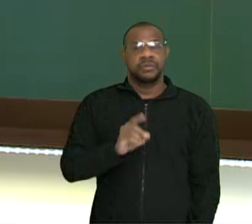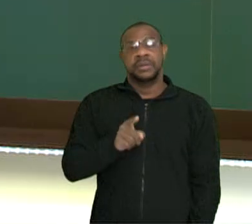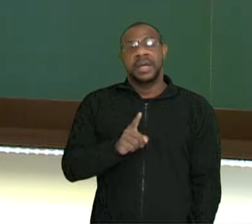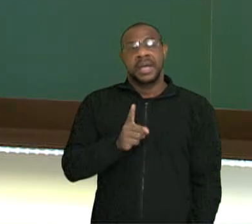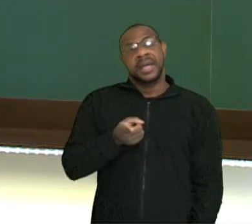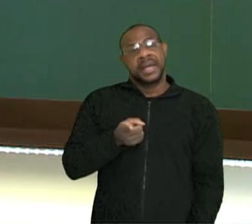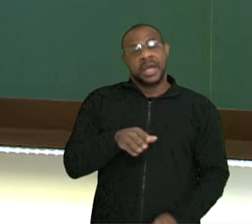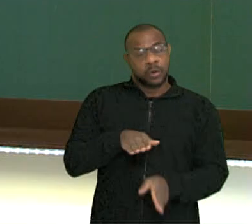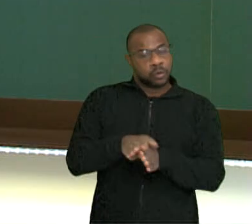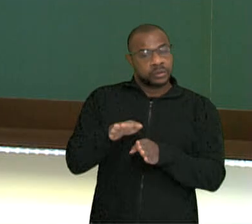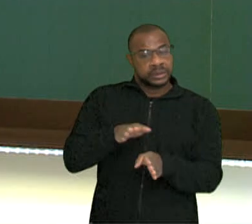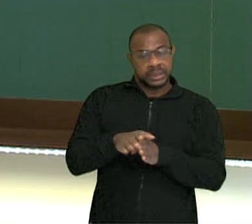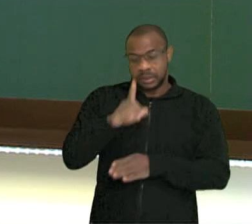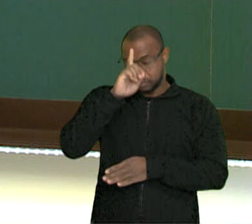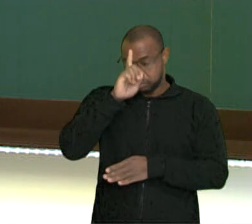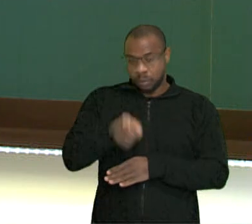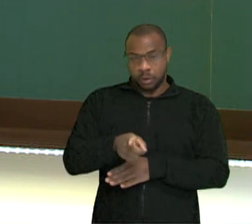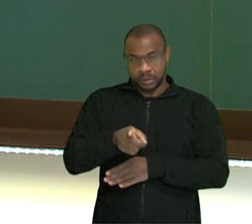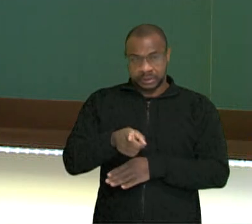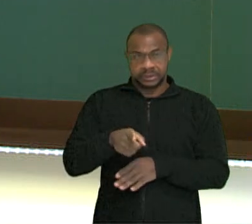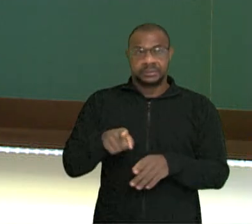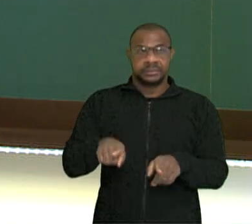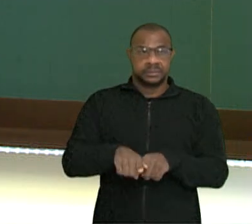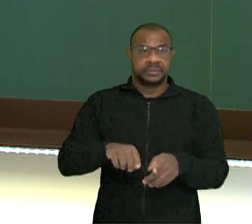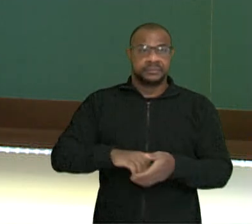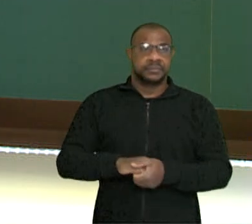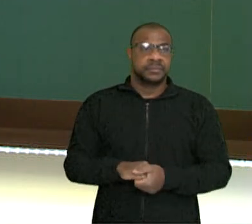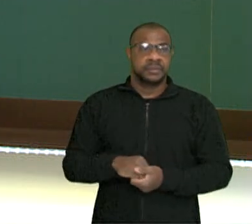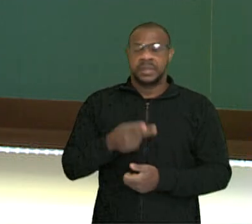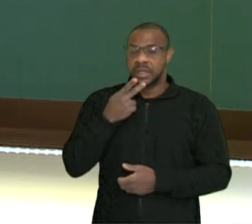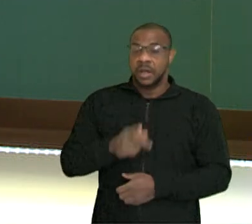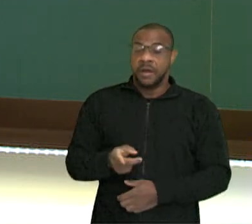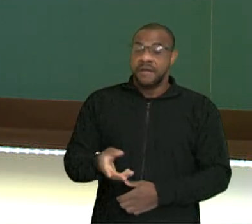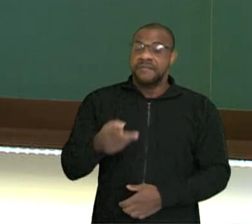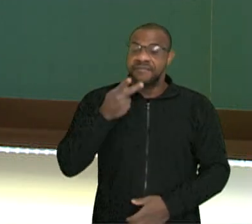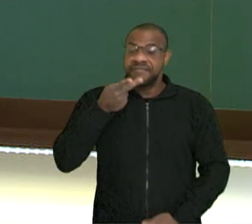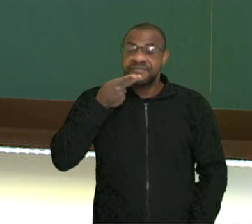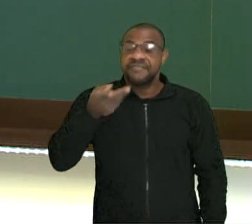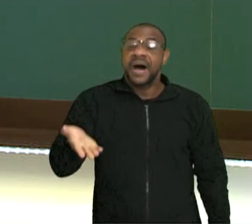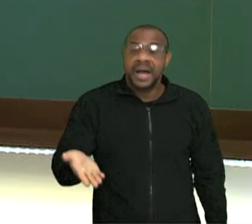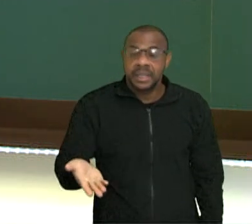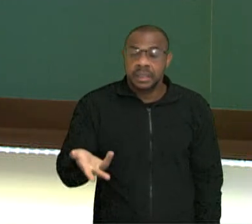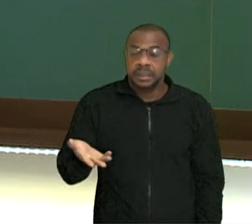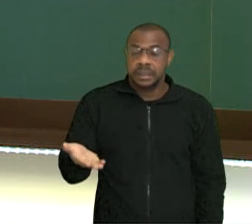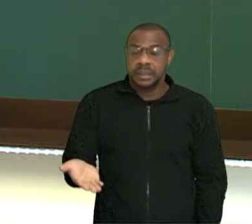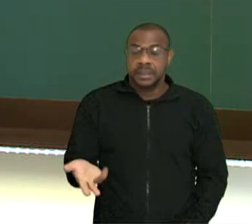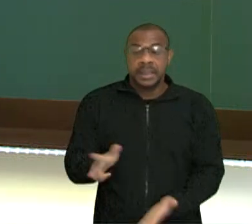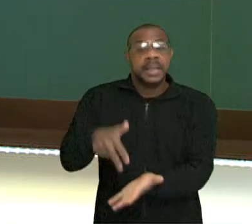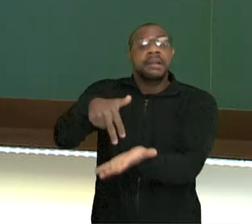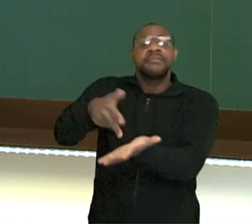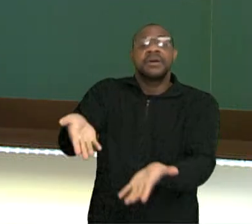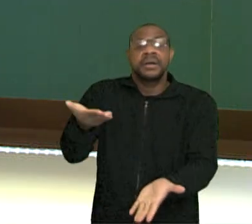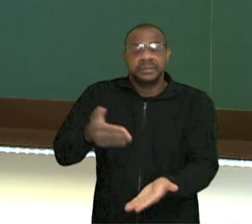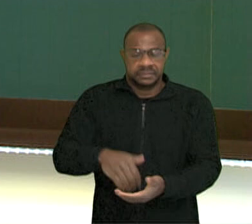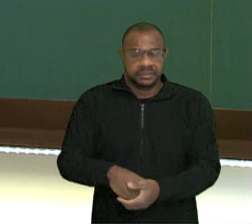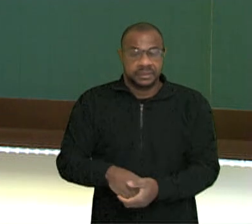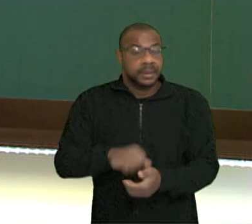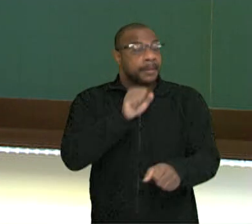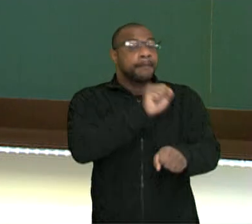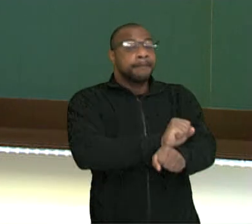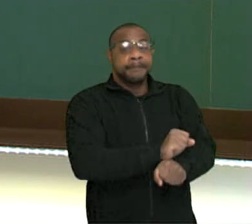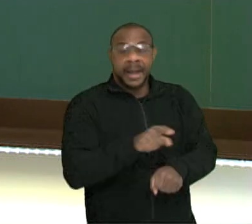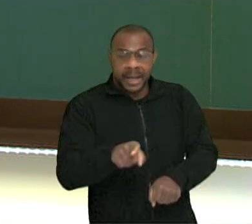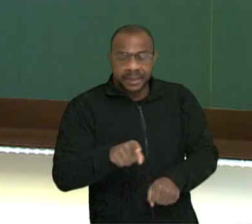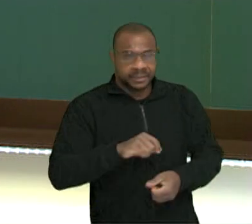e imperativo negativo. Então, fale, levante, olhe, para. Você já deve ter ouvido